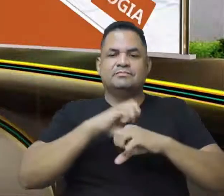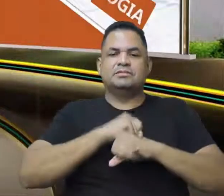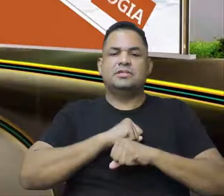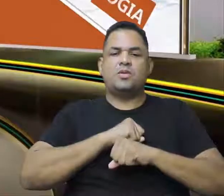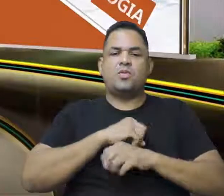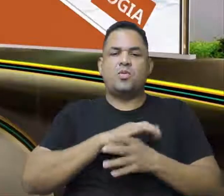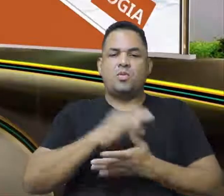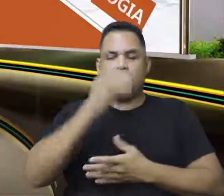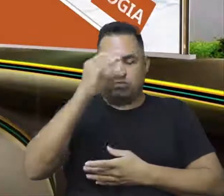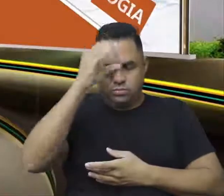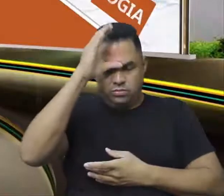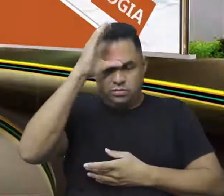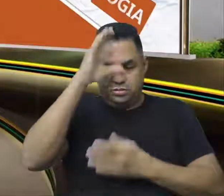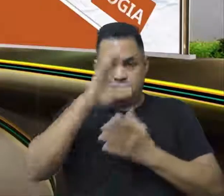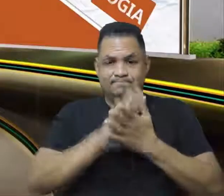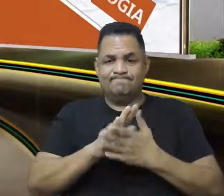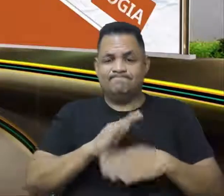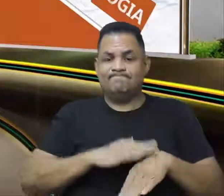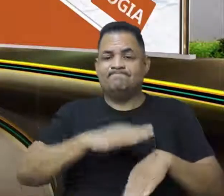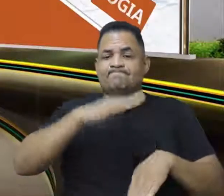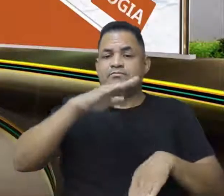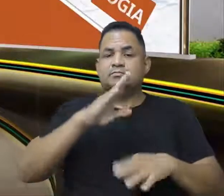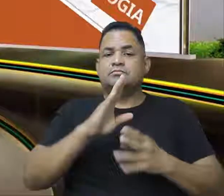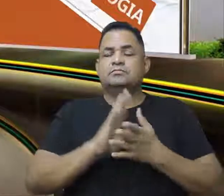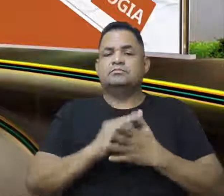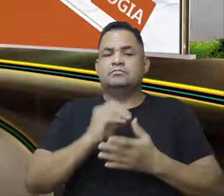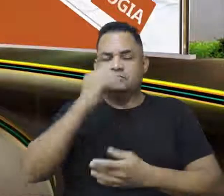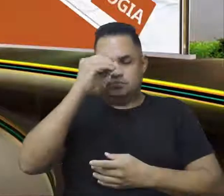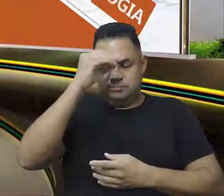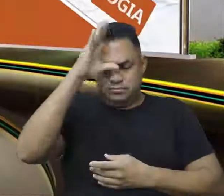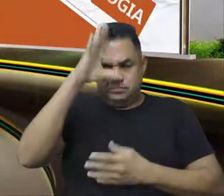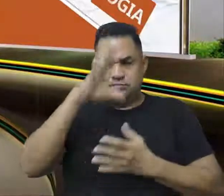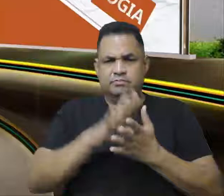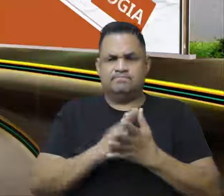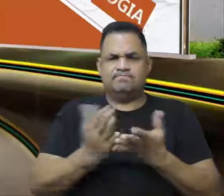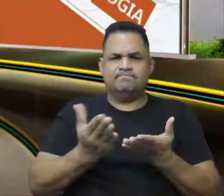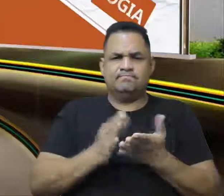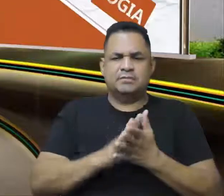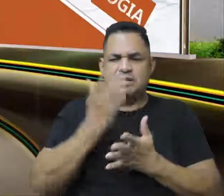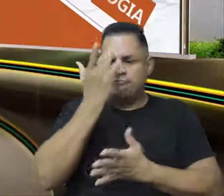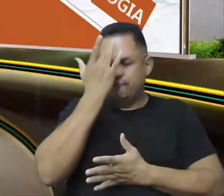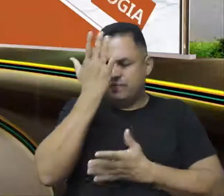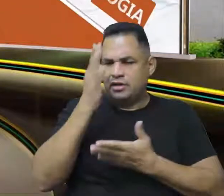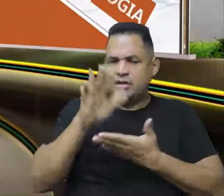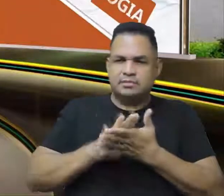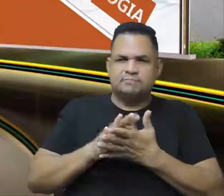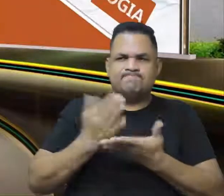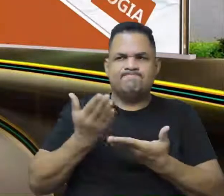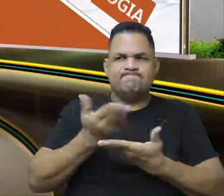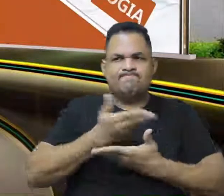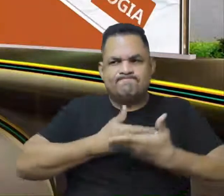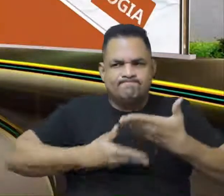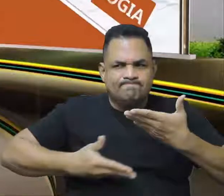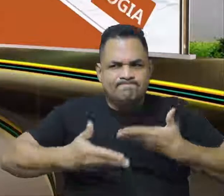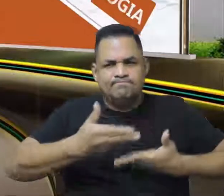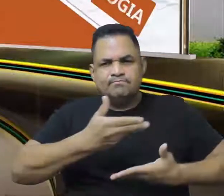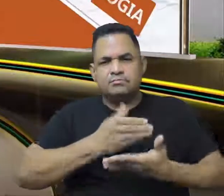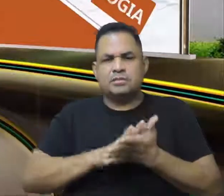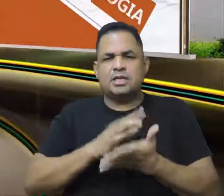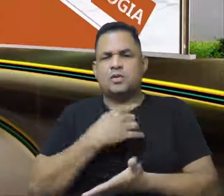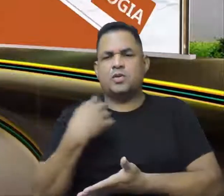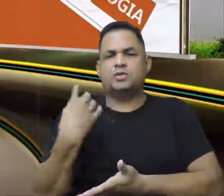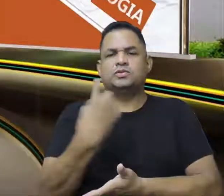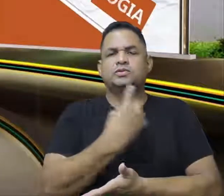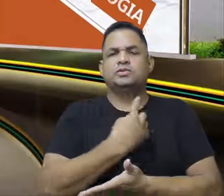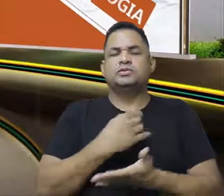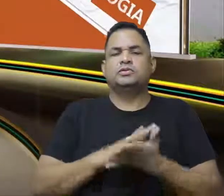conhecimento, mais esse conhecimento fica mais ali fácil de lidar com ele, né? Para a nossa vida,